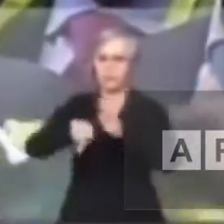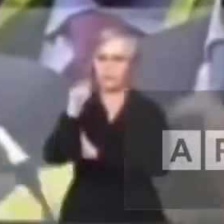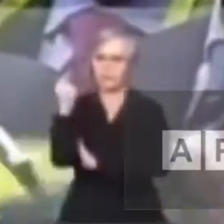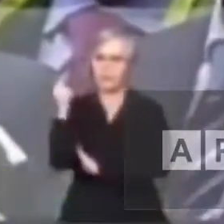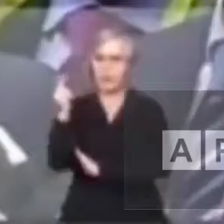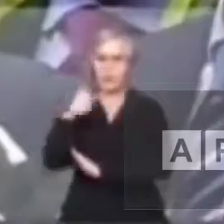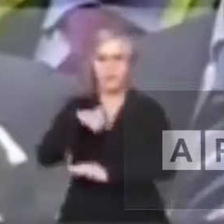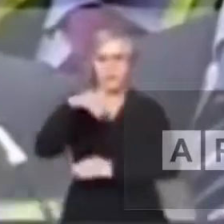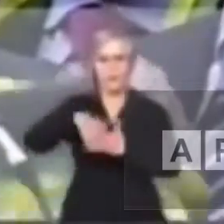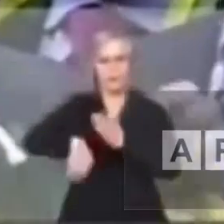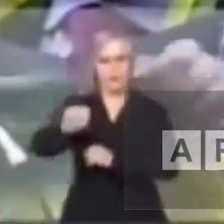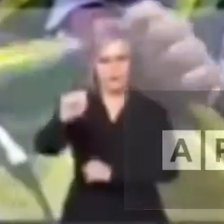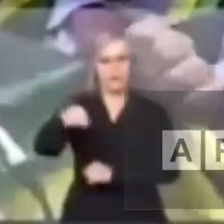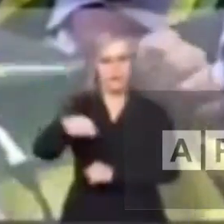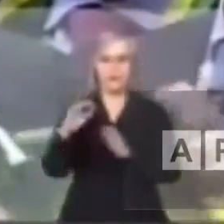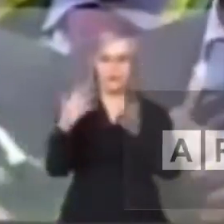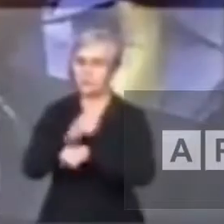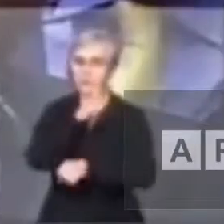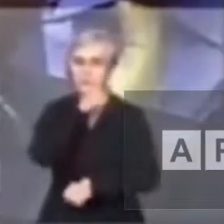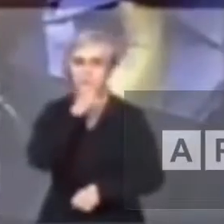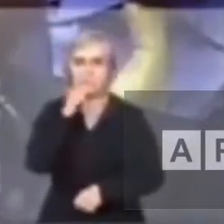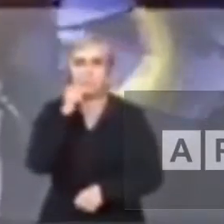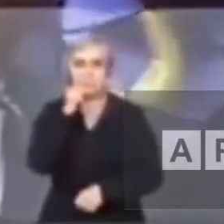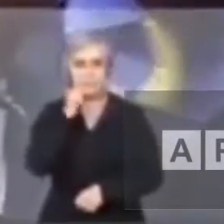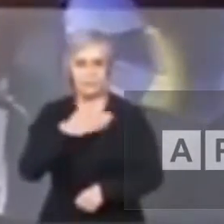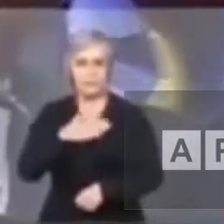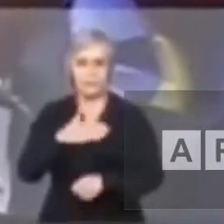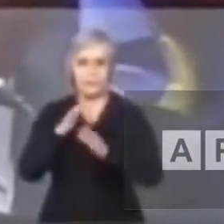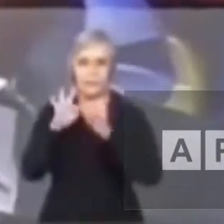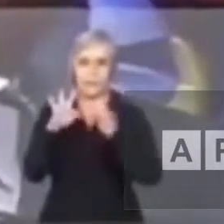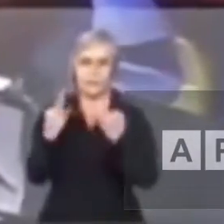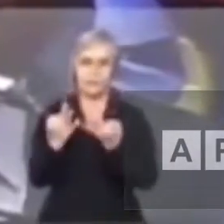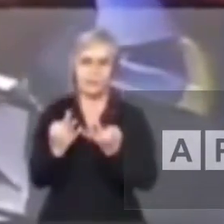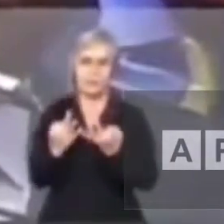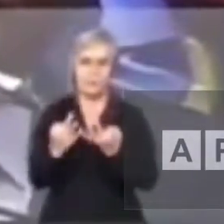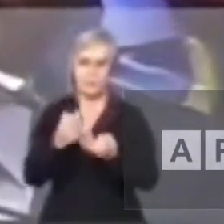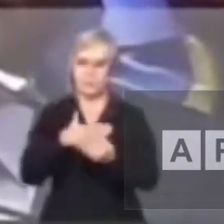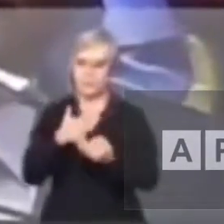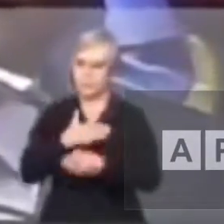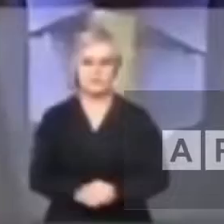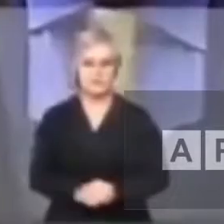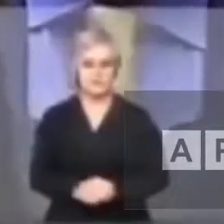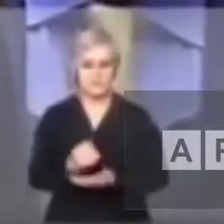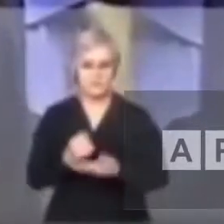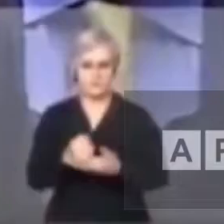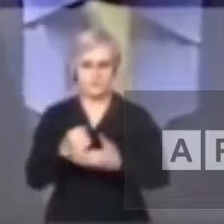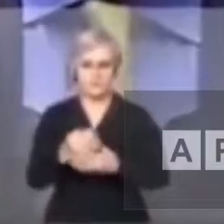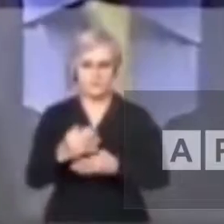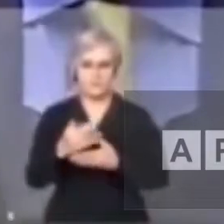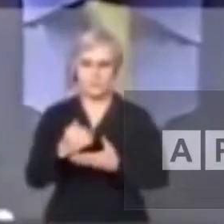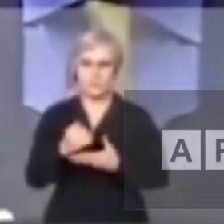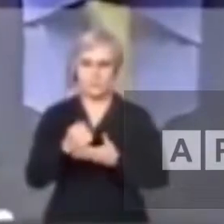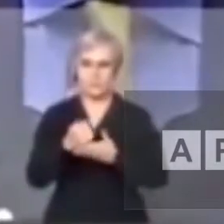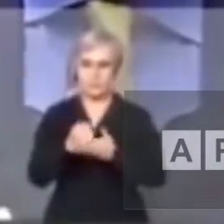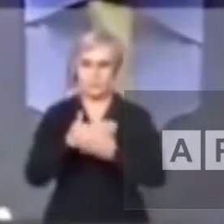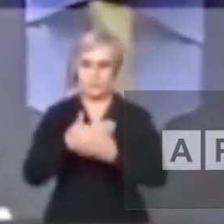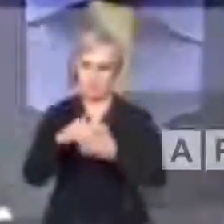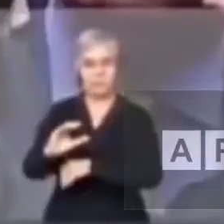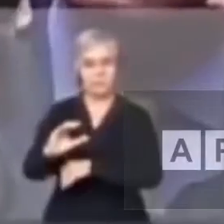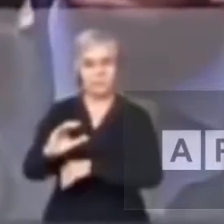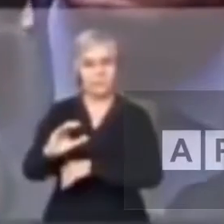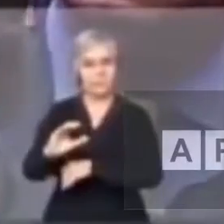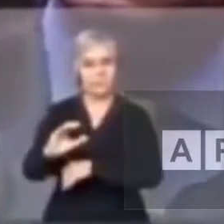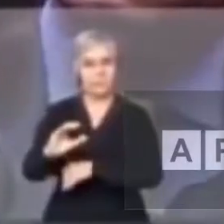goiano, eu voto sim, viva o Brasil! Pela minha família, pelos meus amigos, pelos meus filhos, o Bruno e o